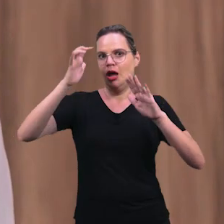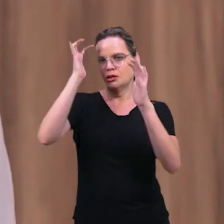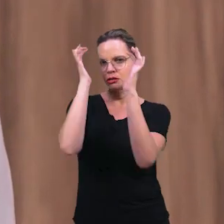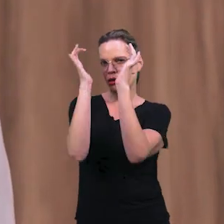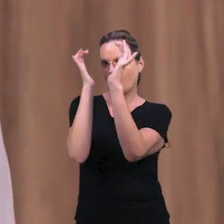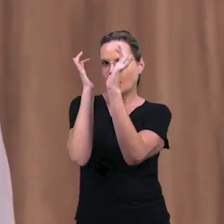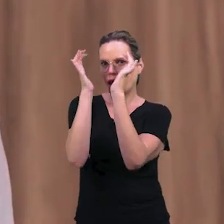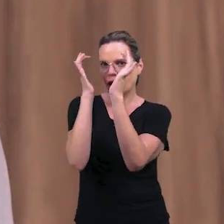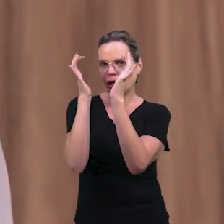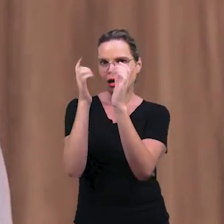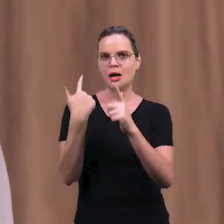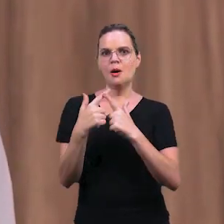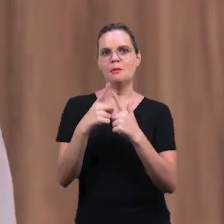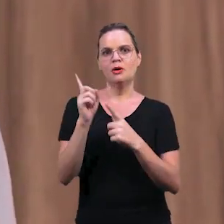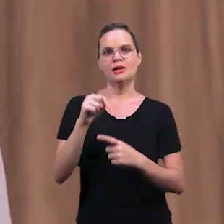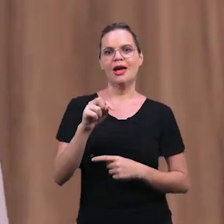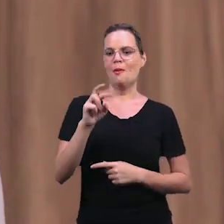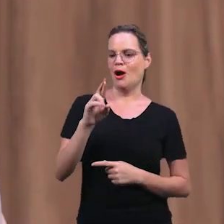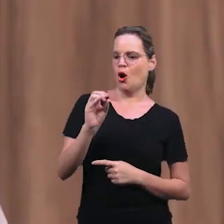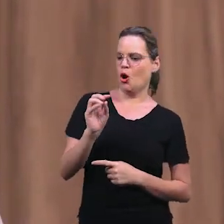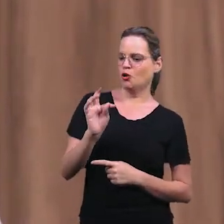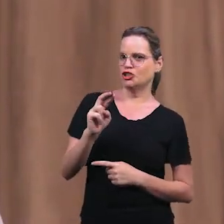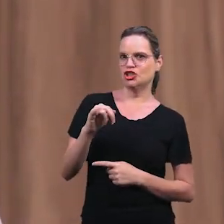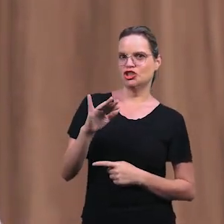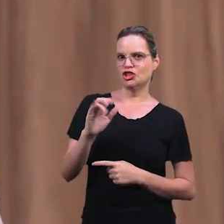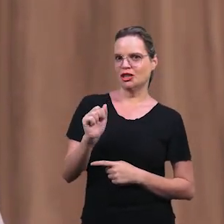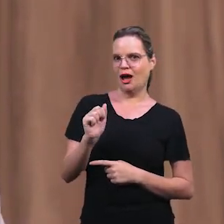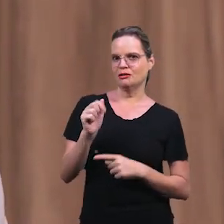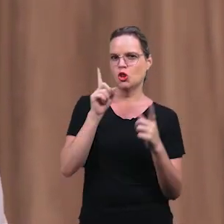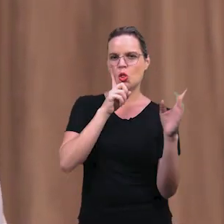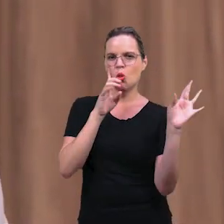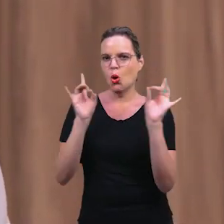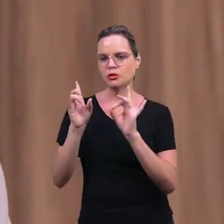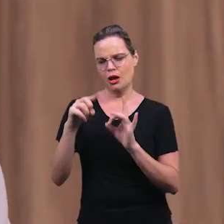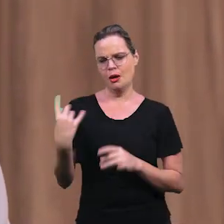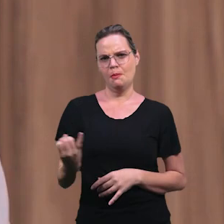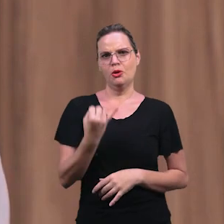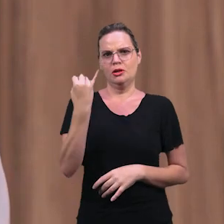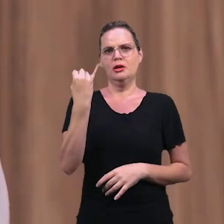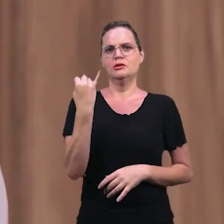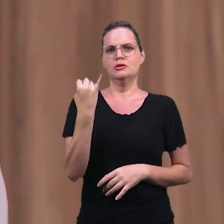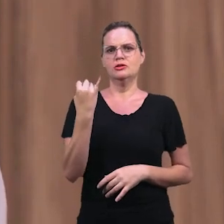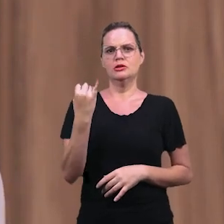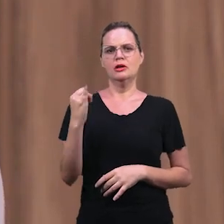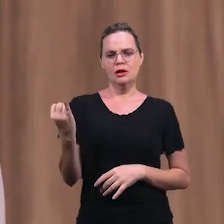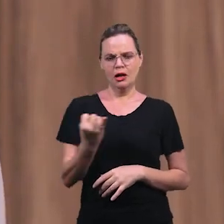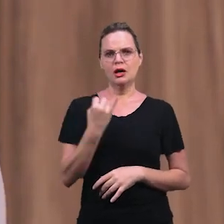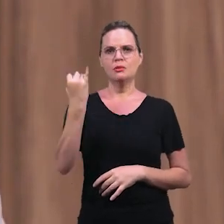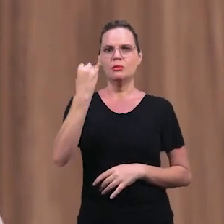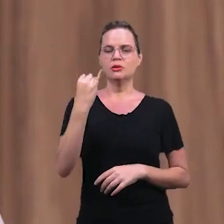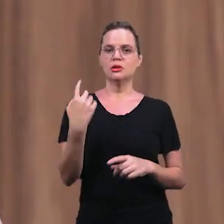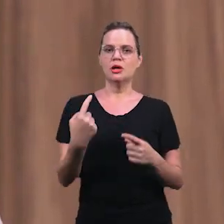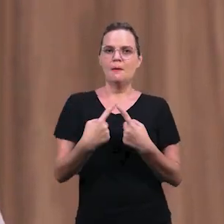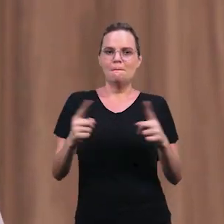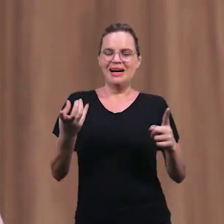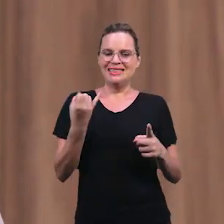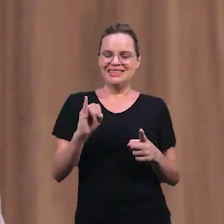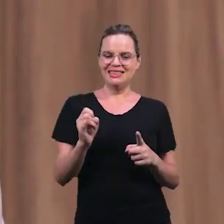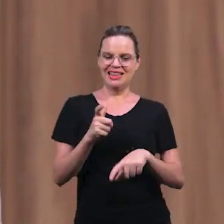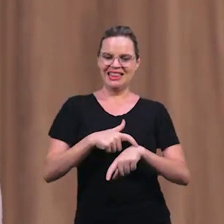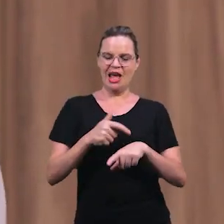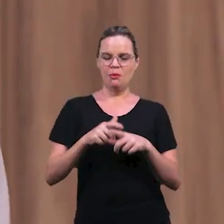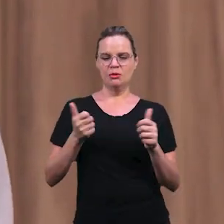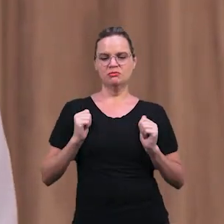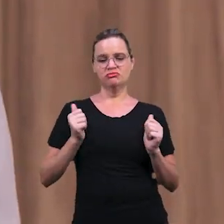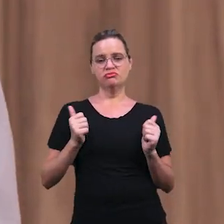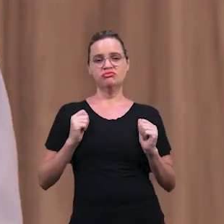não valorize apenas o ócio, que ele é importante, né, mas tão importante quanto um tempo mais ocioso.